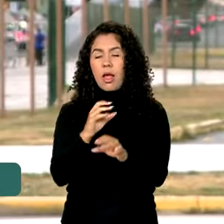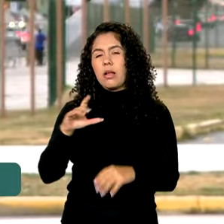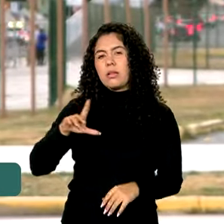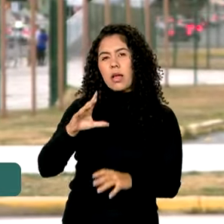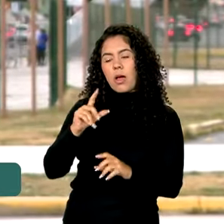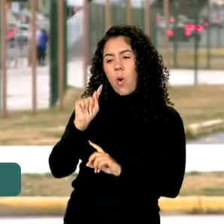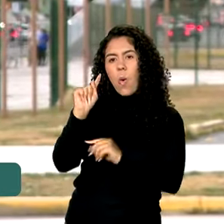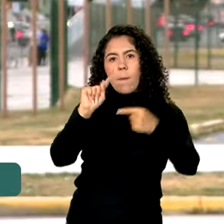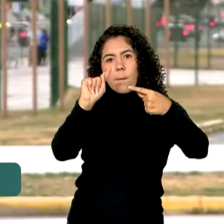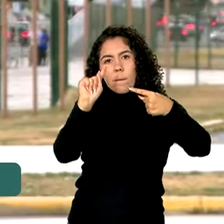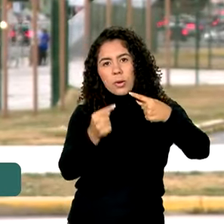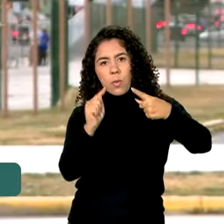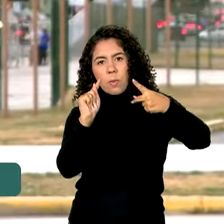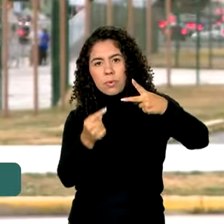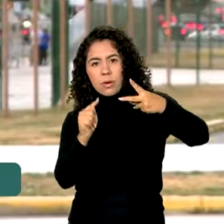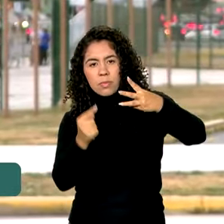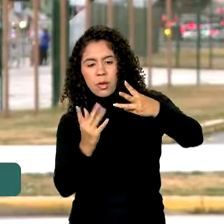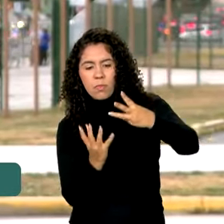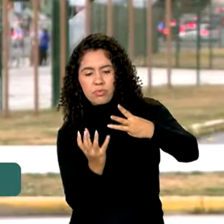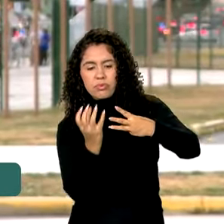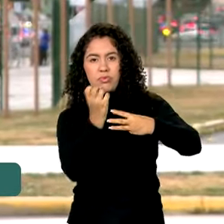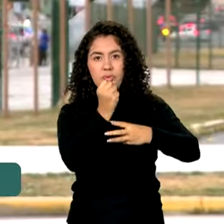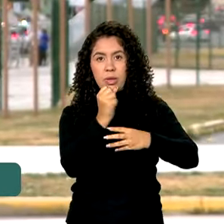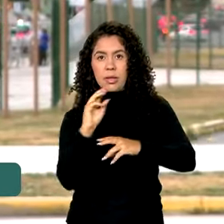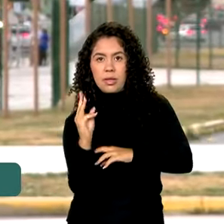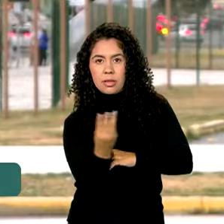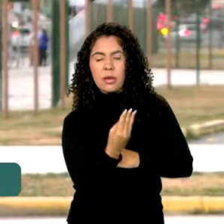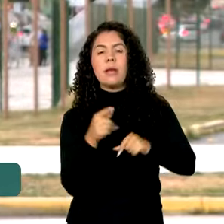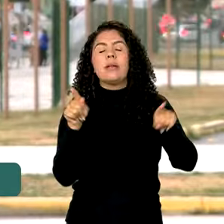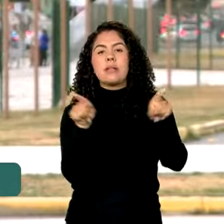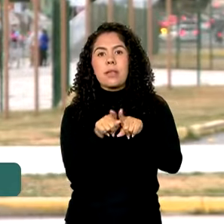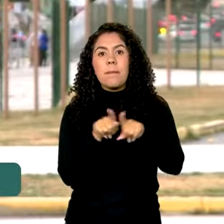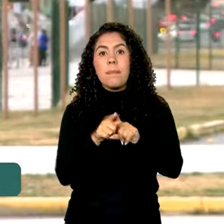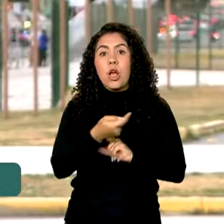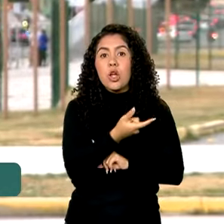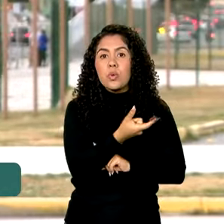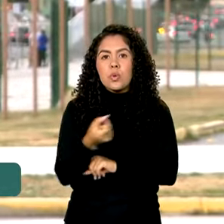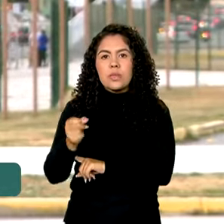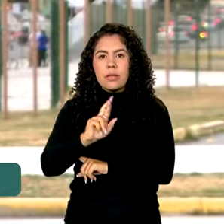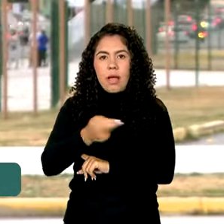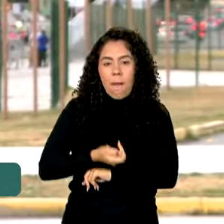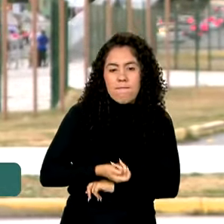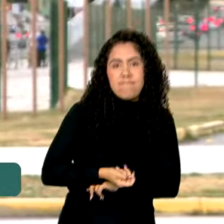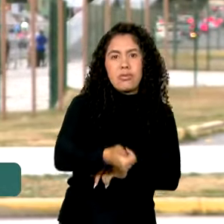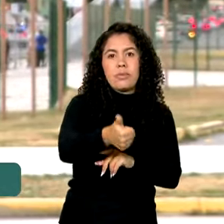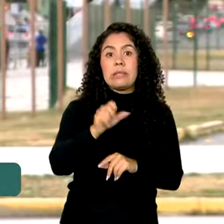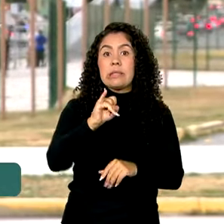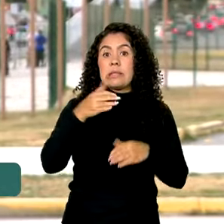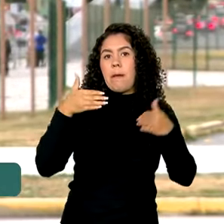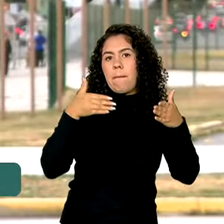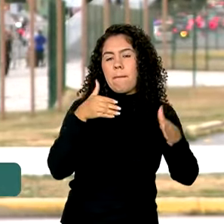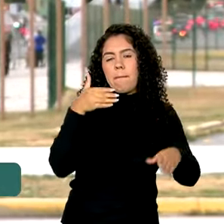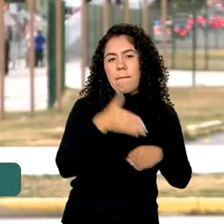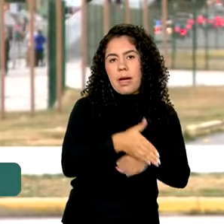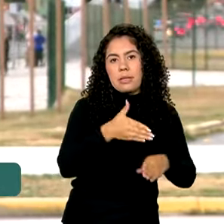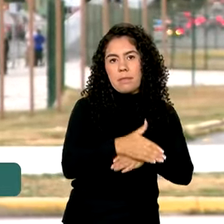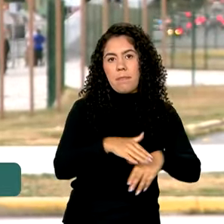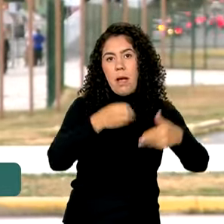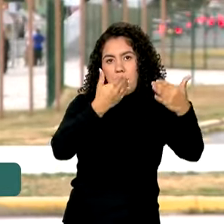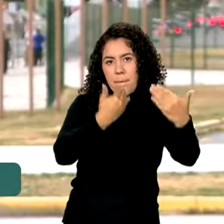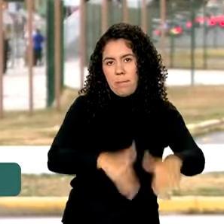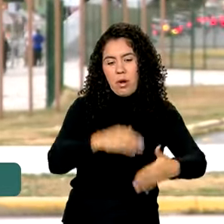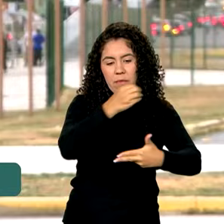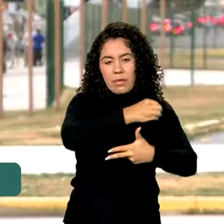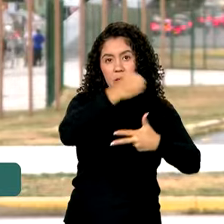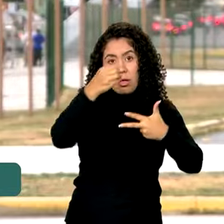ao final de cada ano concluído e um adicional de R$ 200 pela participação no Exame Nacional do Ensino Médio, o Enem. Os